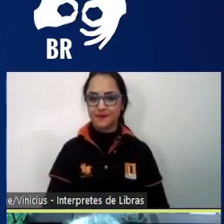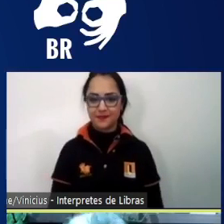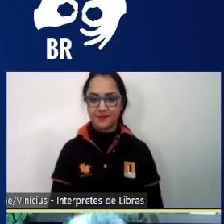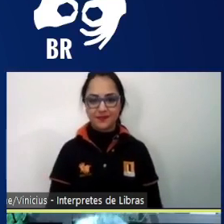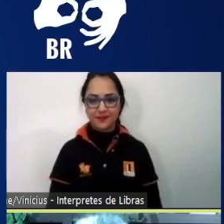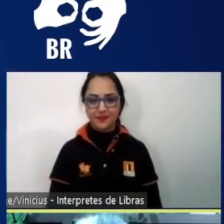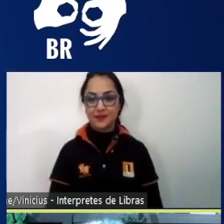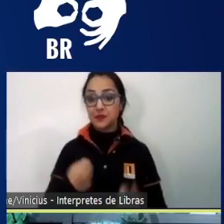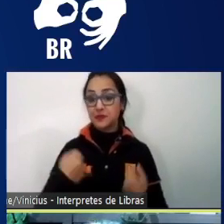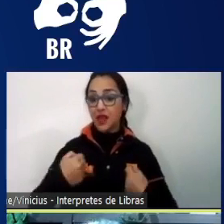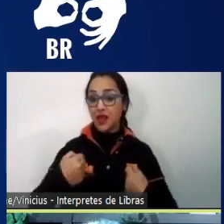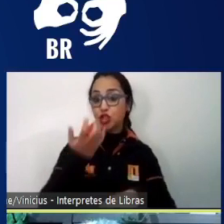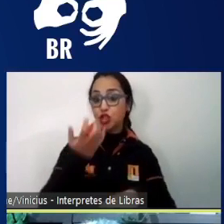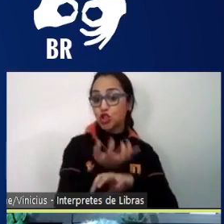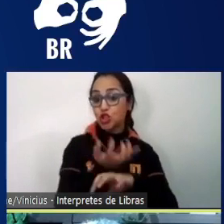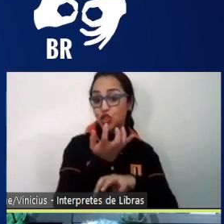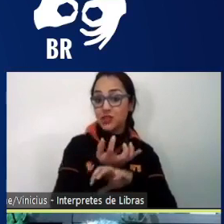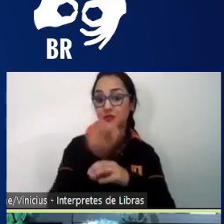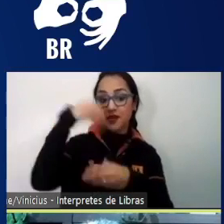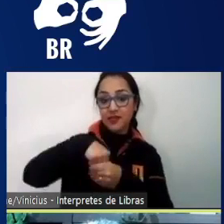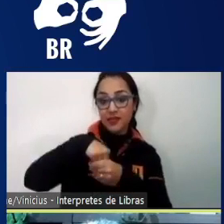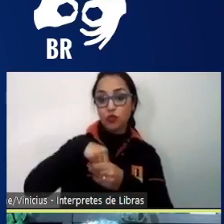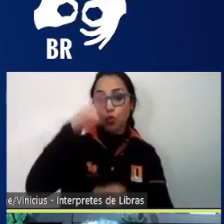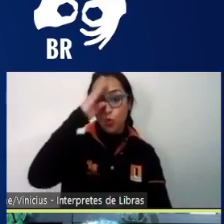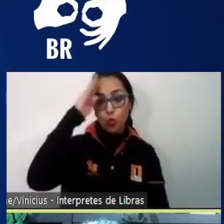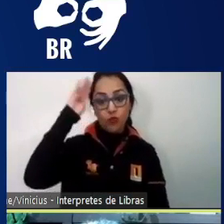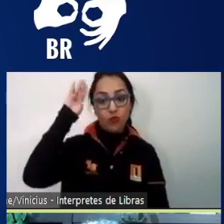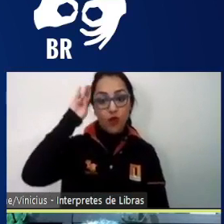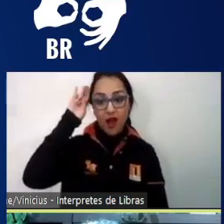disciplina em nossas universidades,